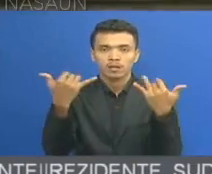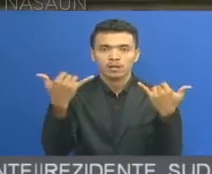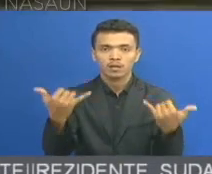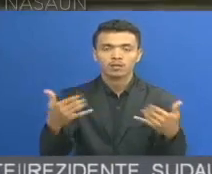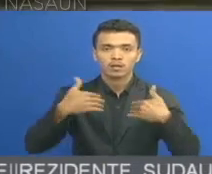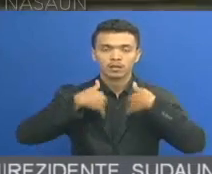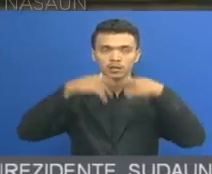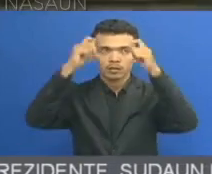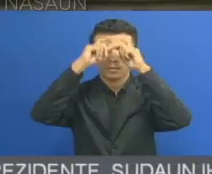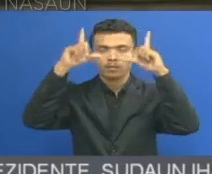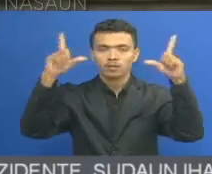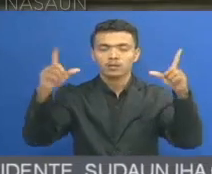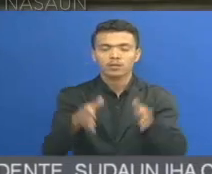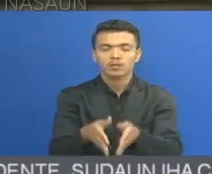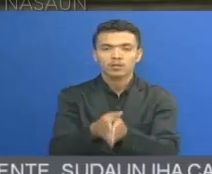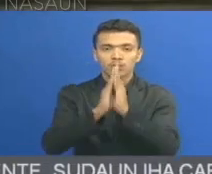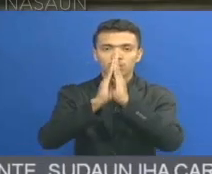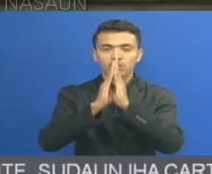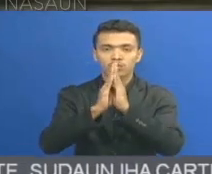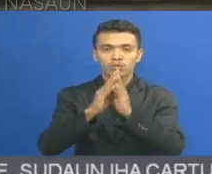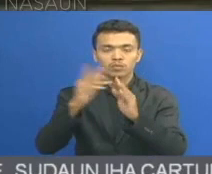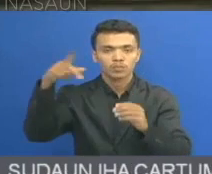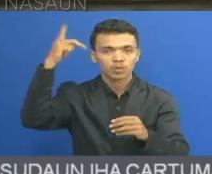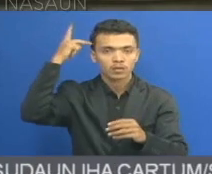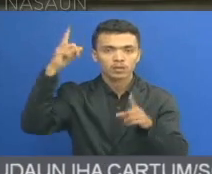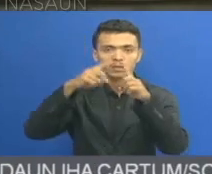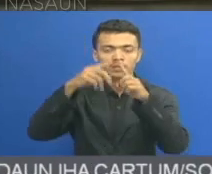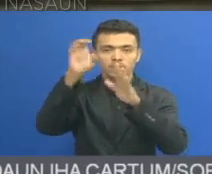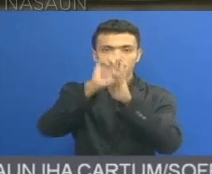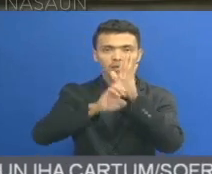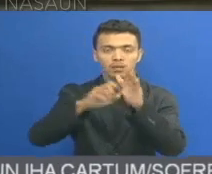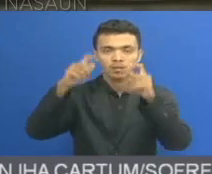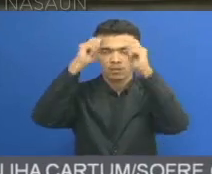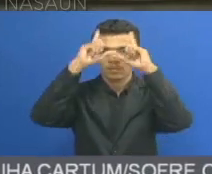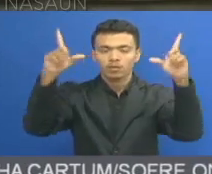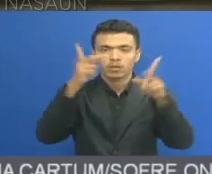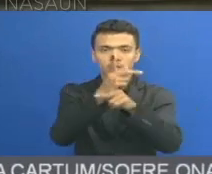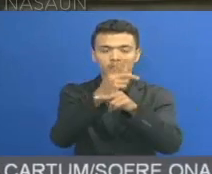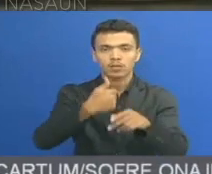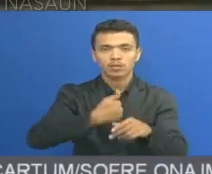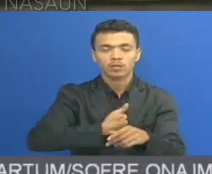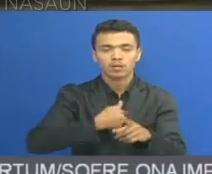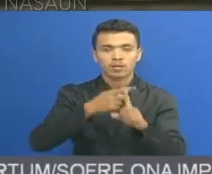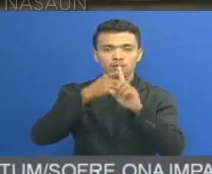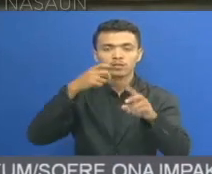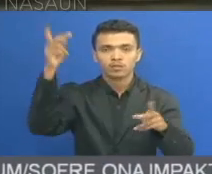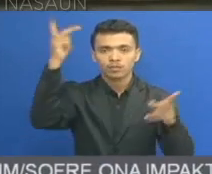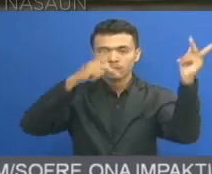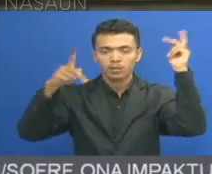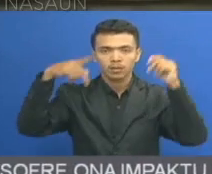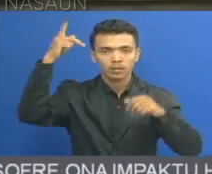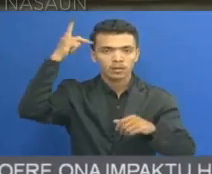de Timor-Leste, onde russo, asilo política do Estado Timor-Leste, atua protege a russa perseguição política